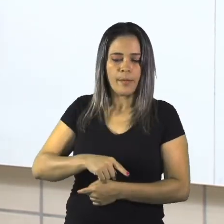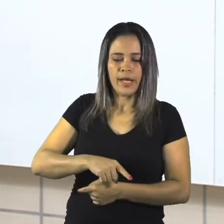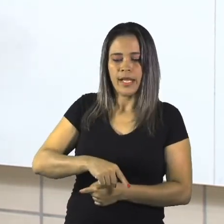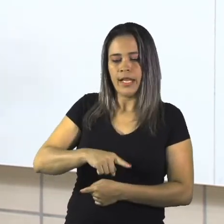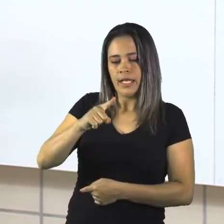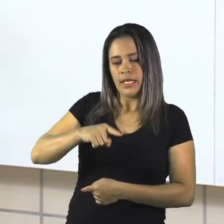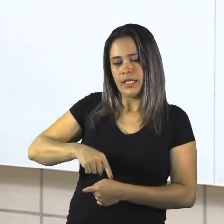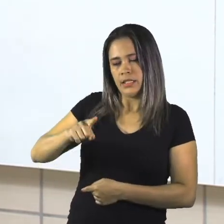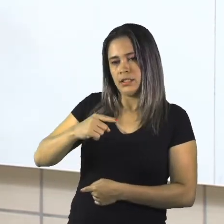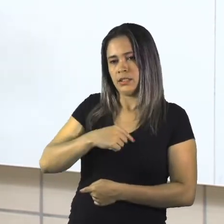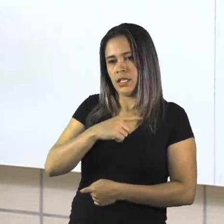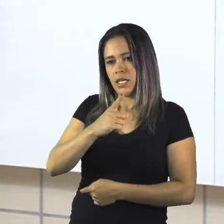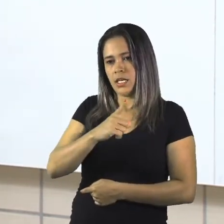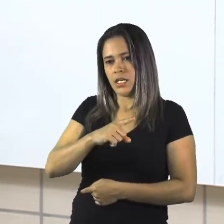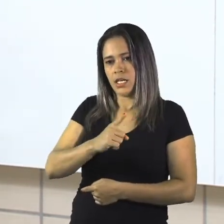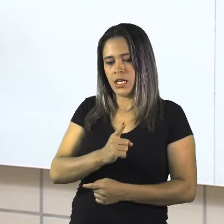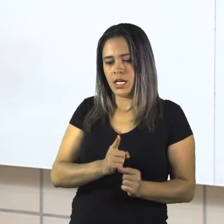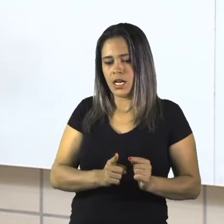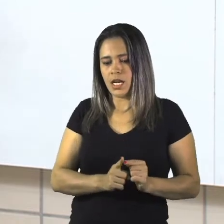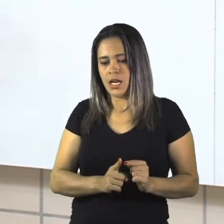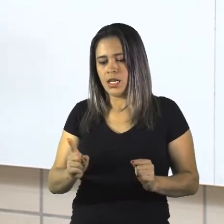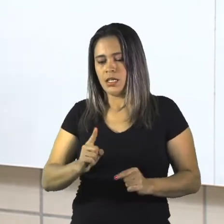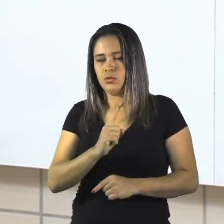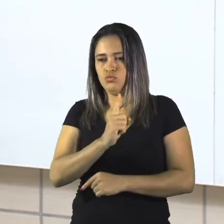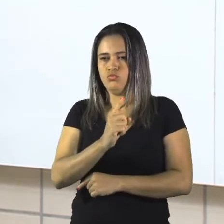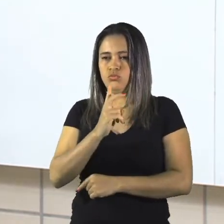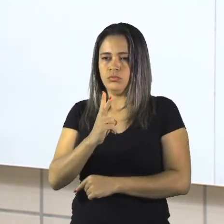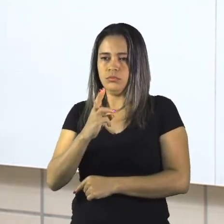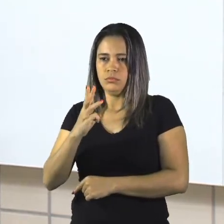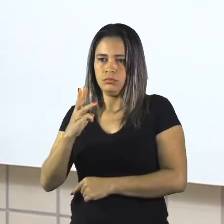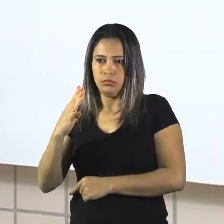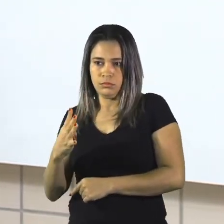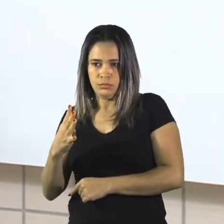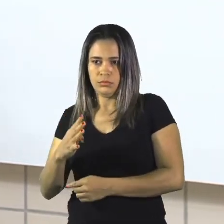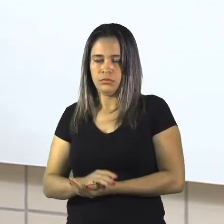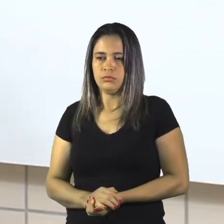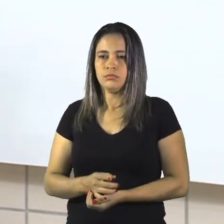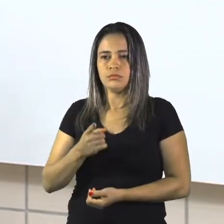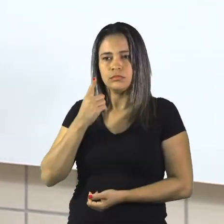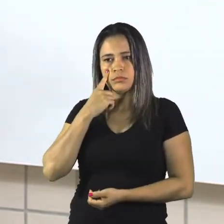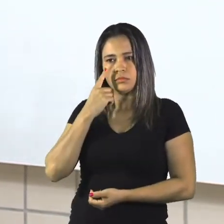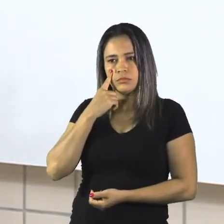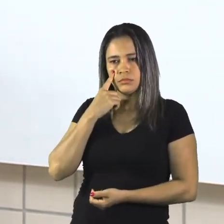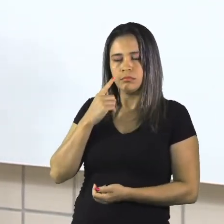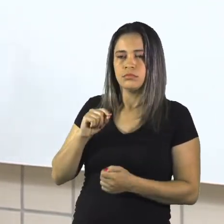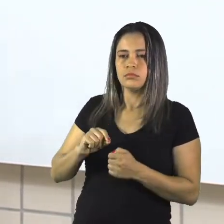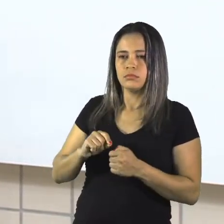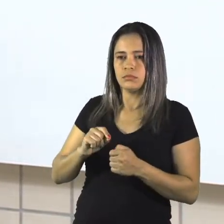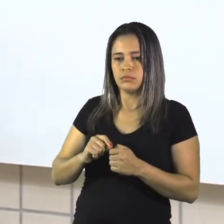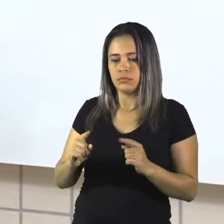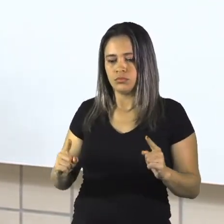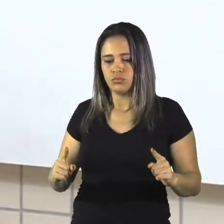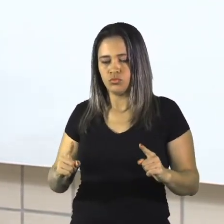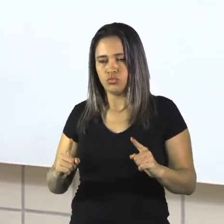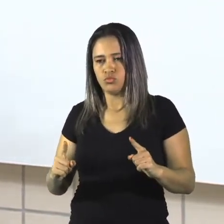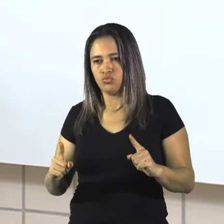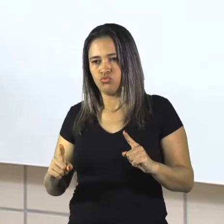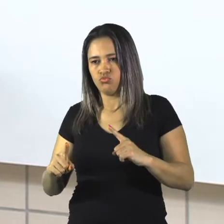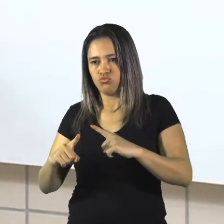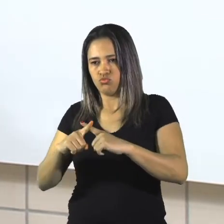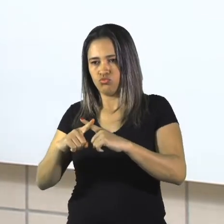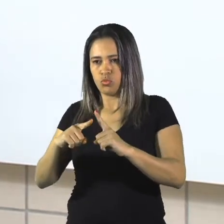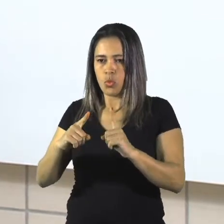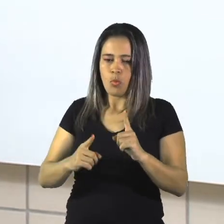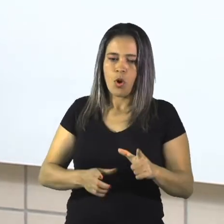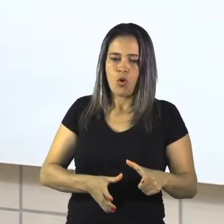linhas 1, 2, 3 e 4, beleza? E aí a gente vai fazer o cruzamento de uma coluna com uma